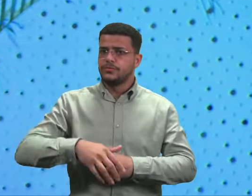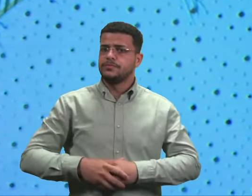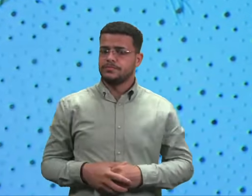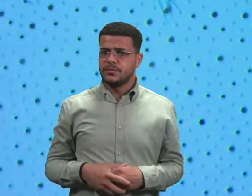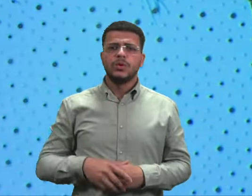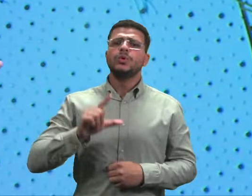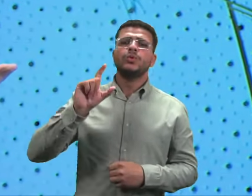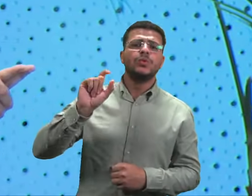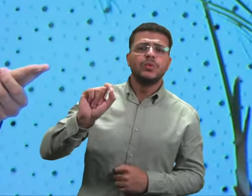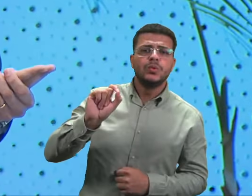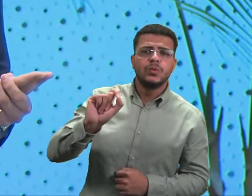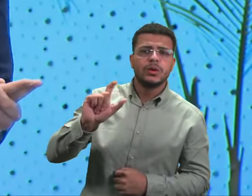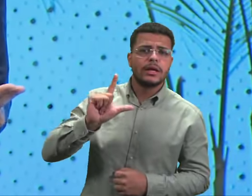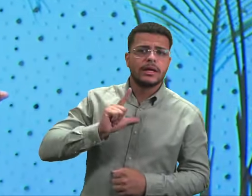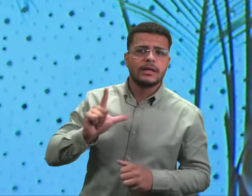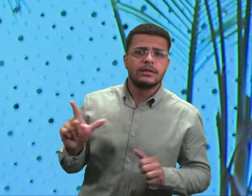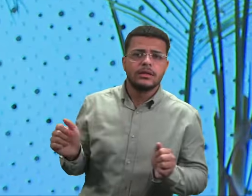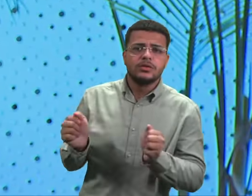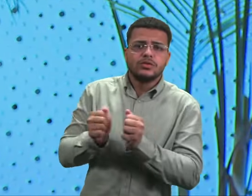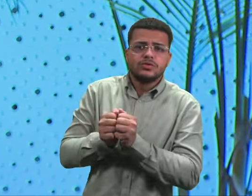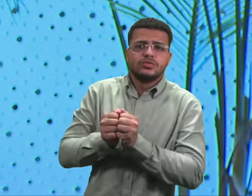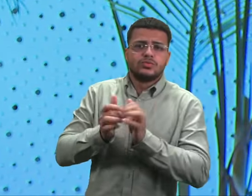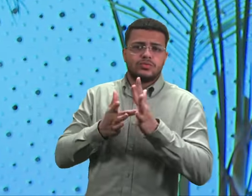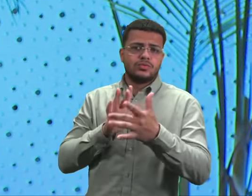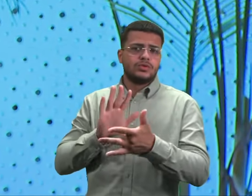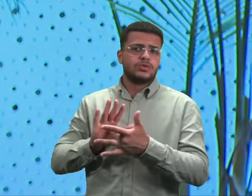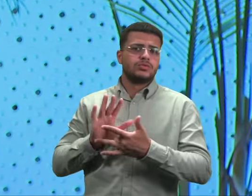O que era estar com Jesus?